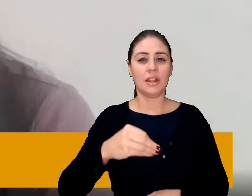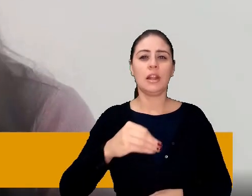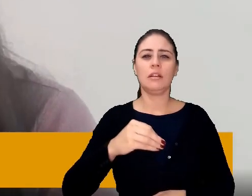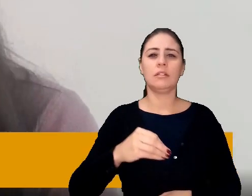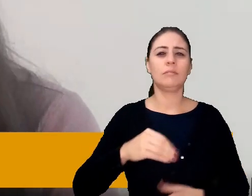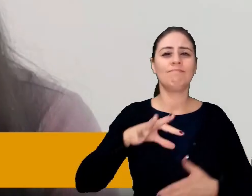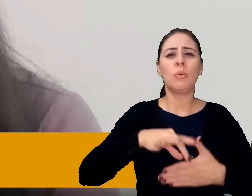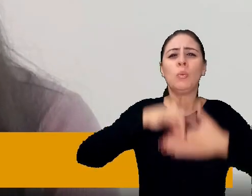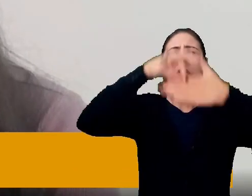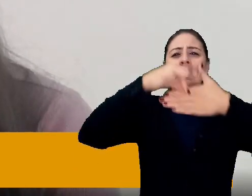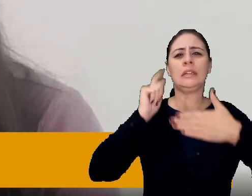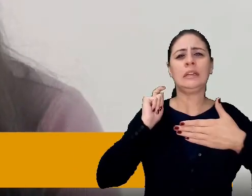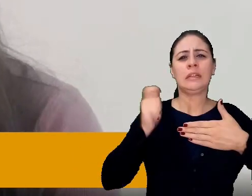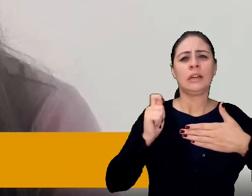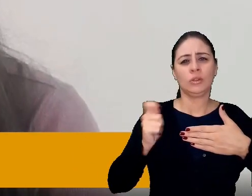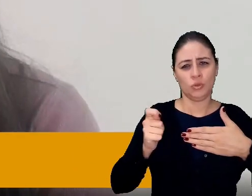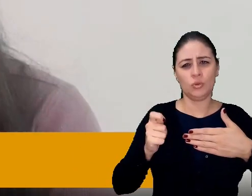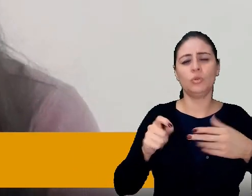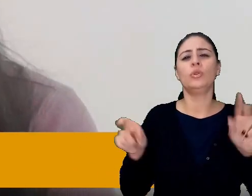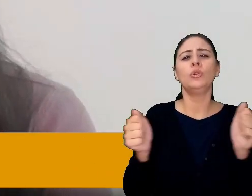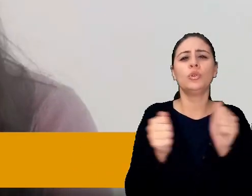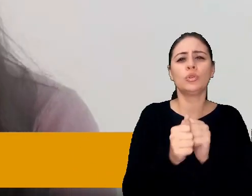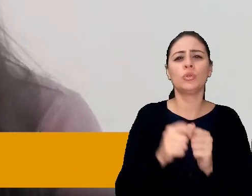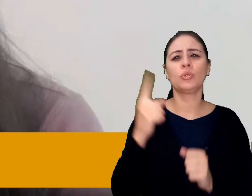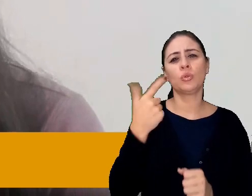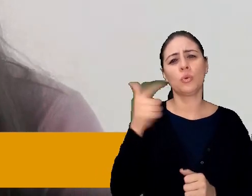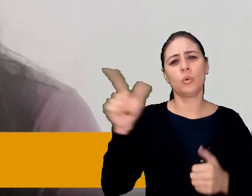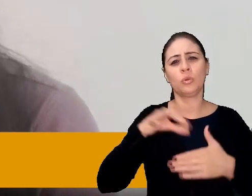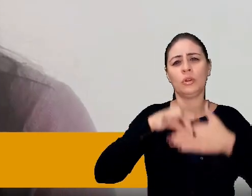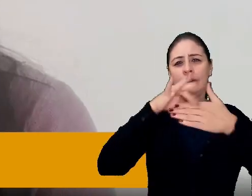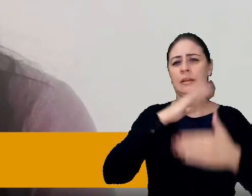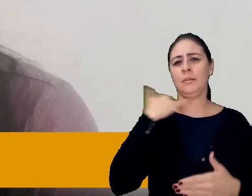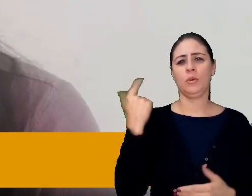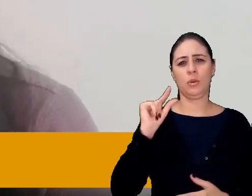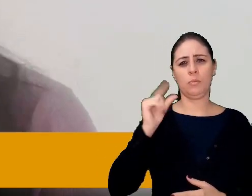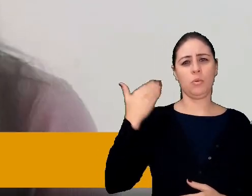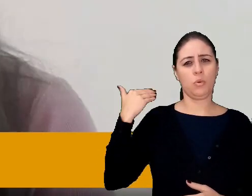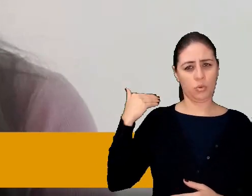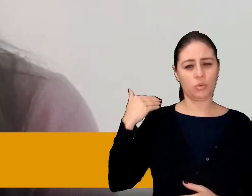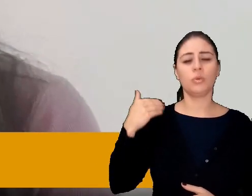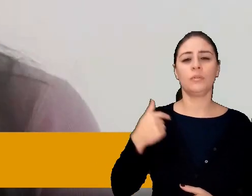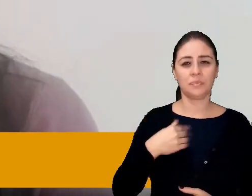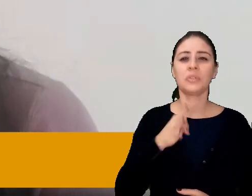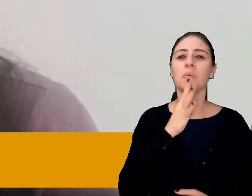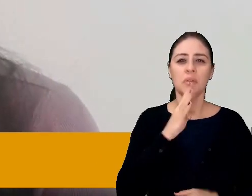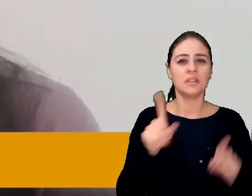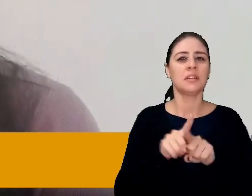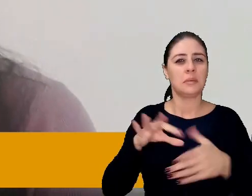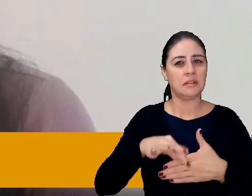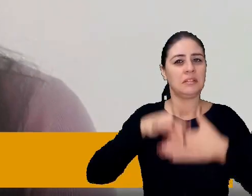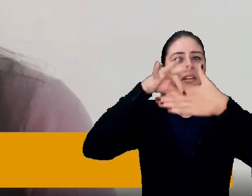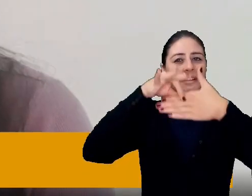líder do Rio Grande do Sul, né? Junto com o Xangrê, que faleceu há pouco tempo. Então, eu tive a honra de conhecer o Xangrê também em Porto